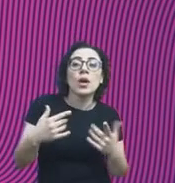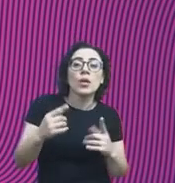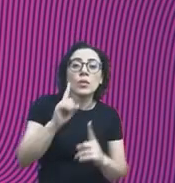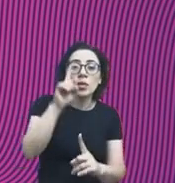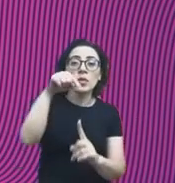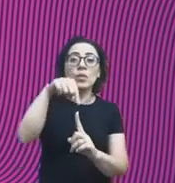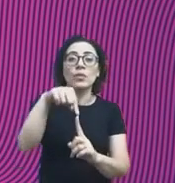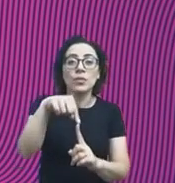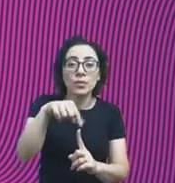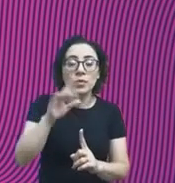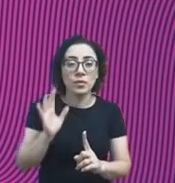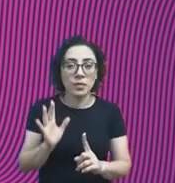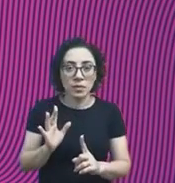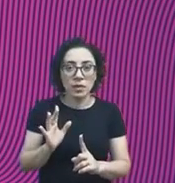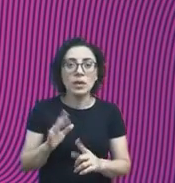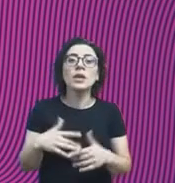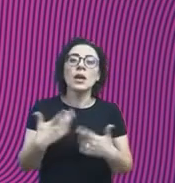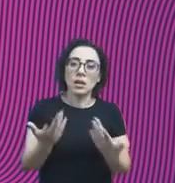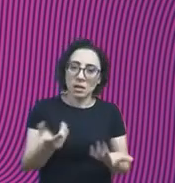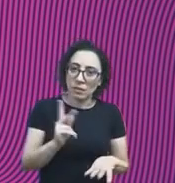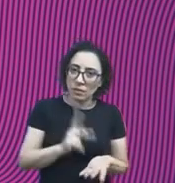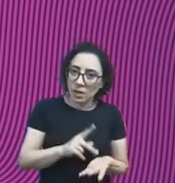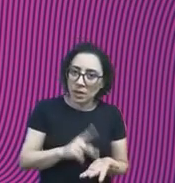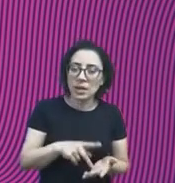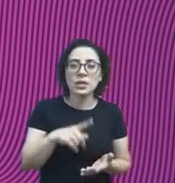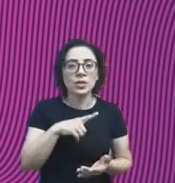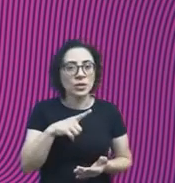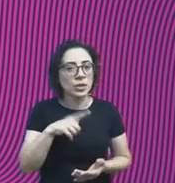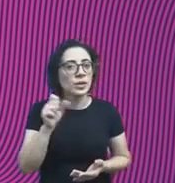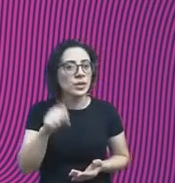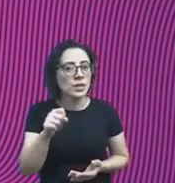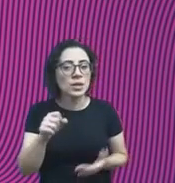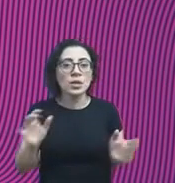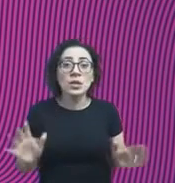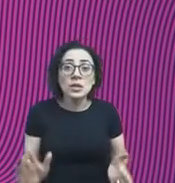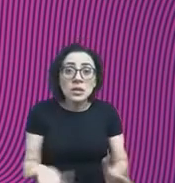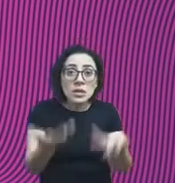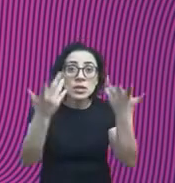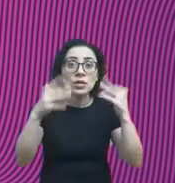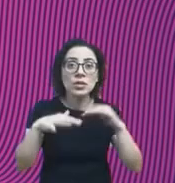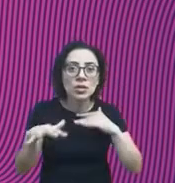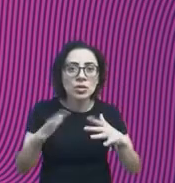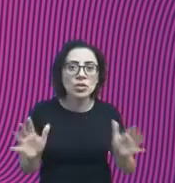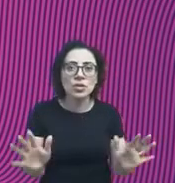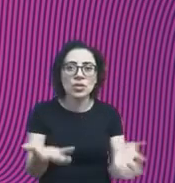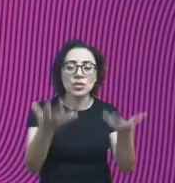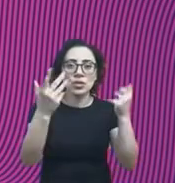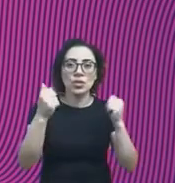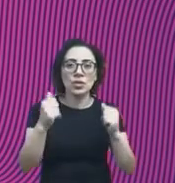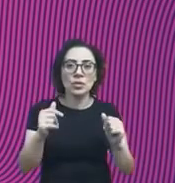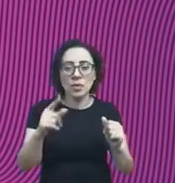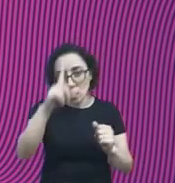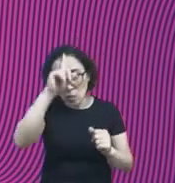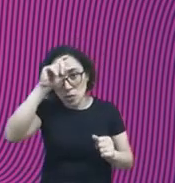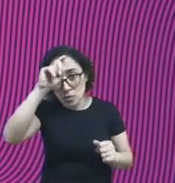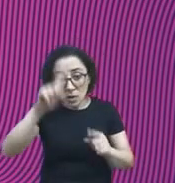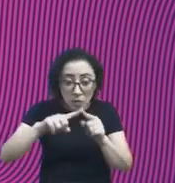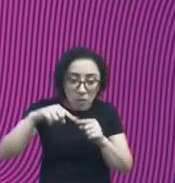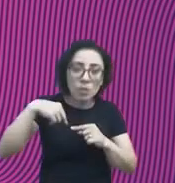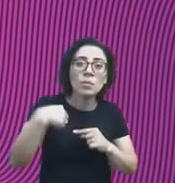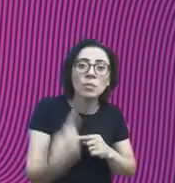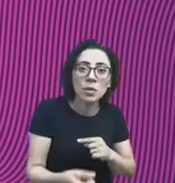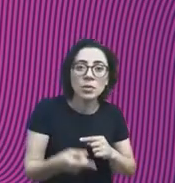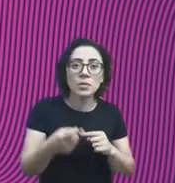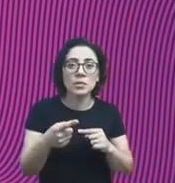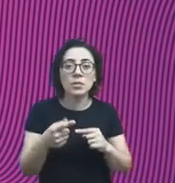sim, nós vamos e estamos estimulando muito que os hospitais deem o passo seguinte e digam, olha, estão aqui os